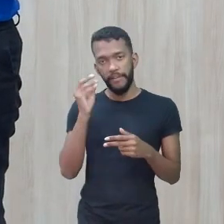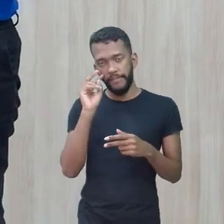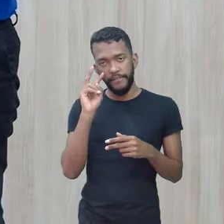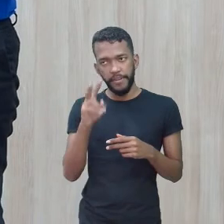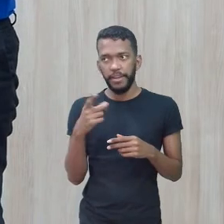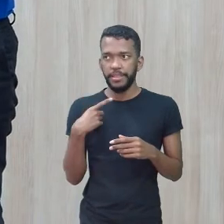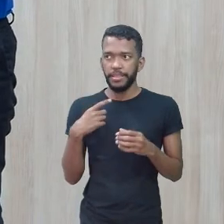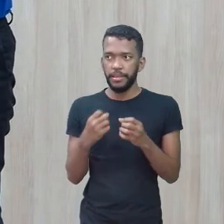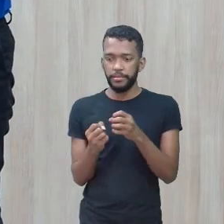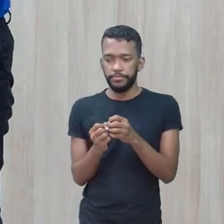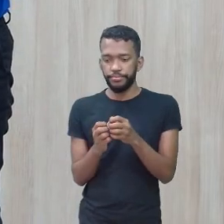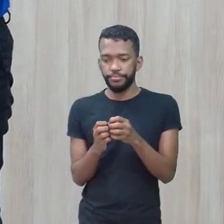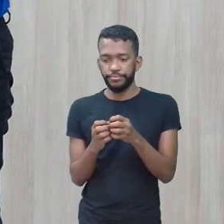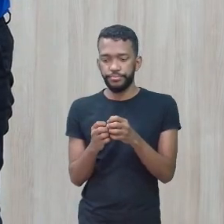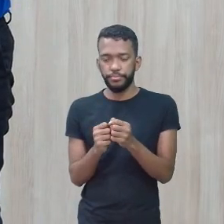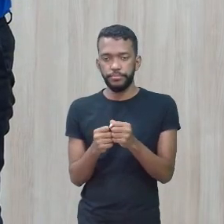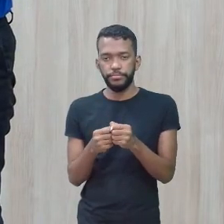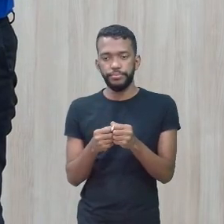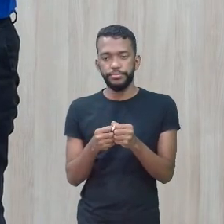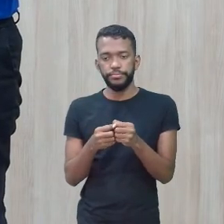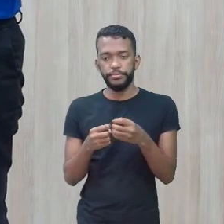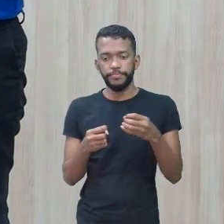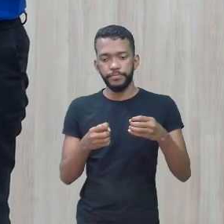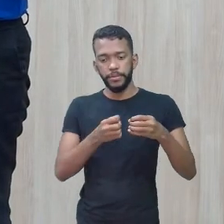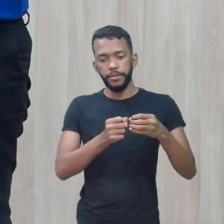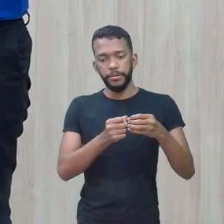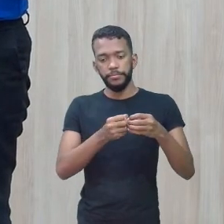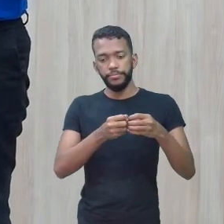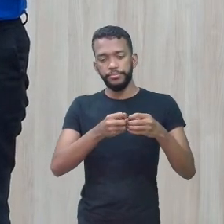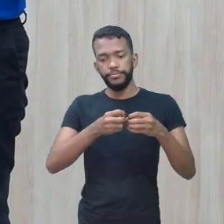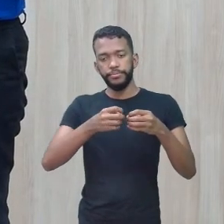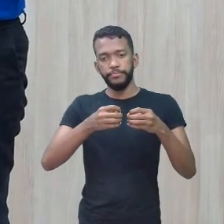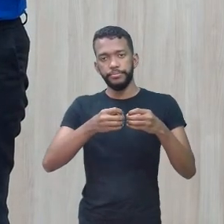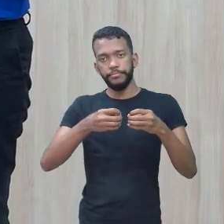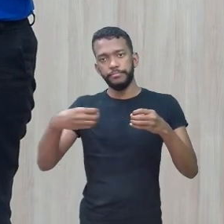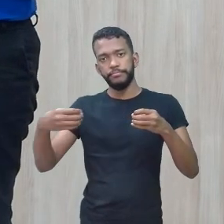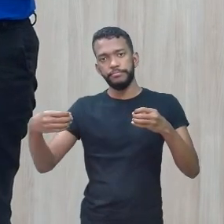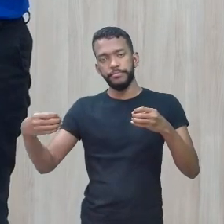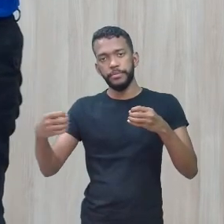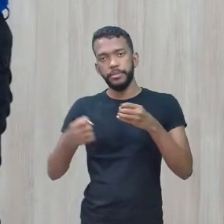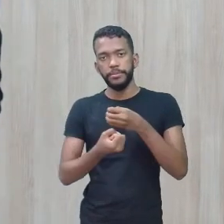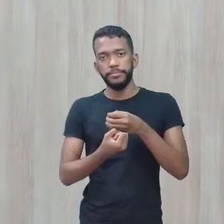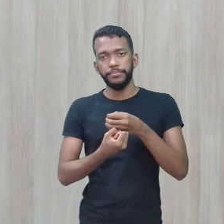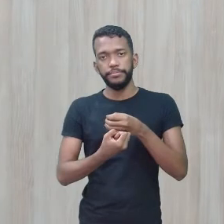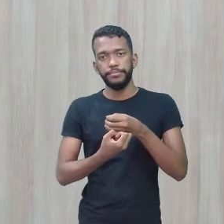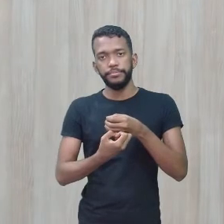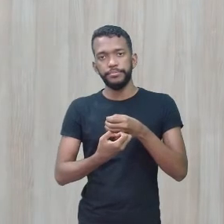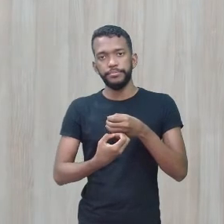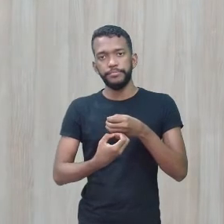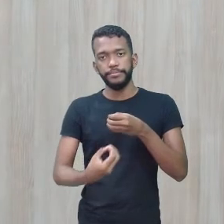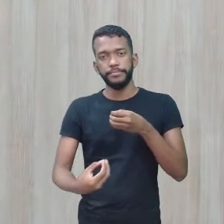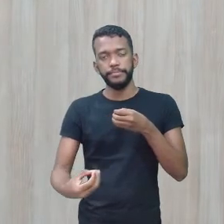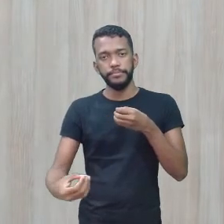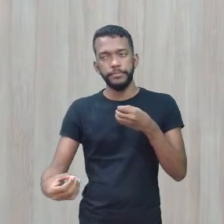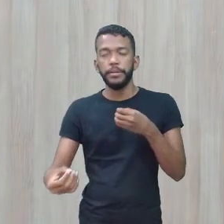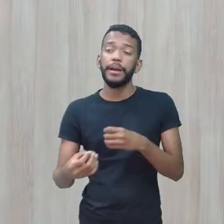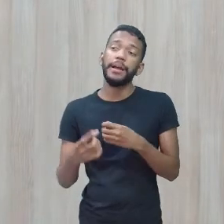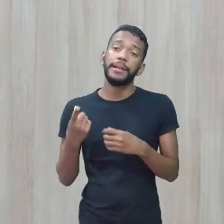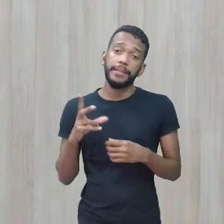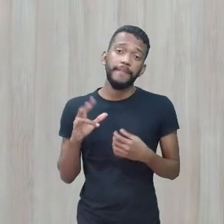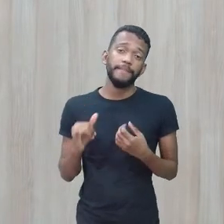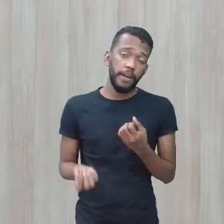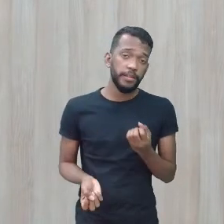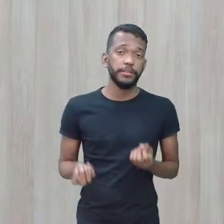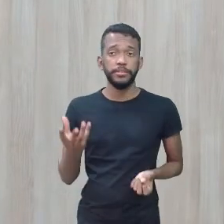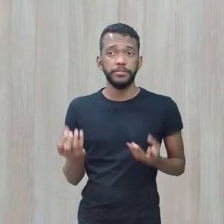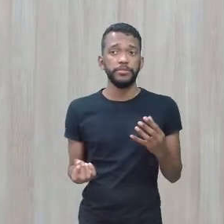partindo, originando outro broto. E esse broto, ele se parte e, ao partir, ele vai dando origem